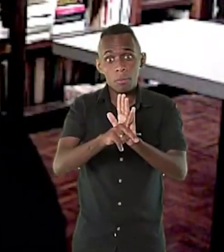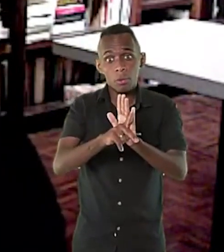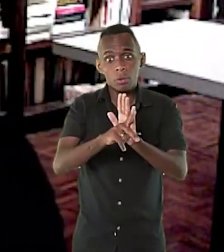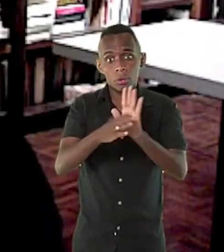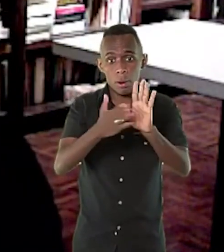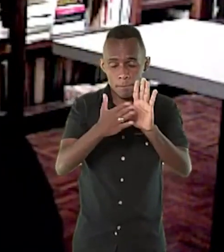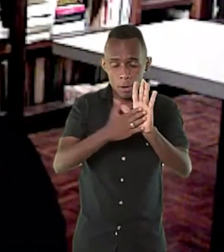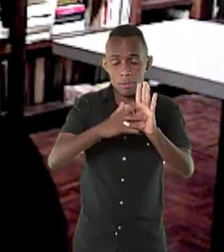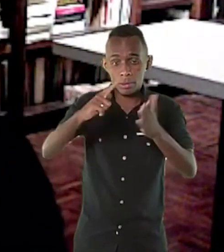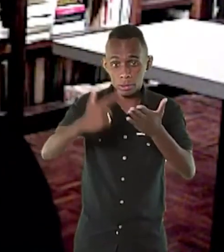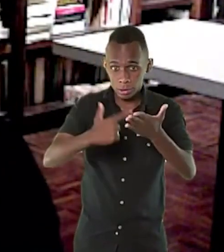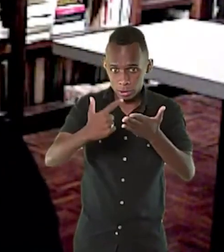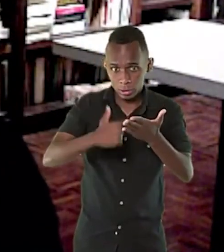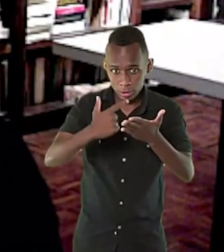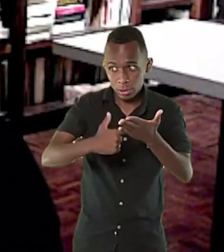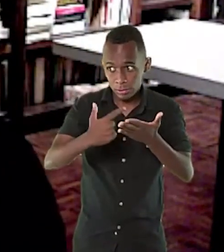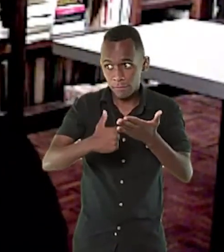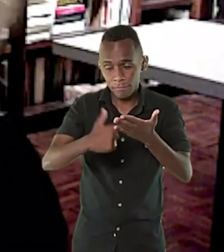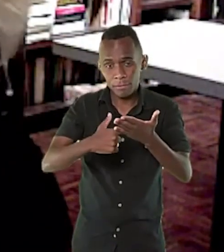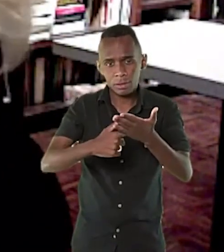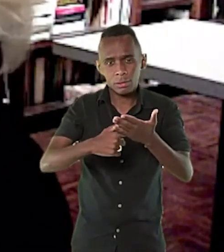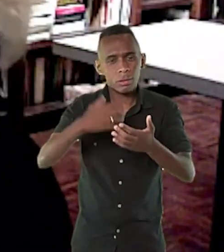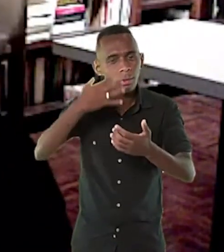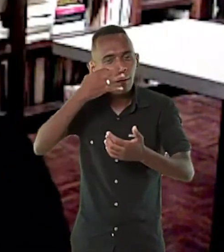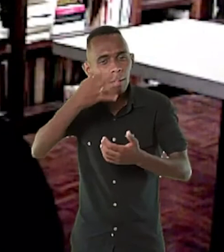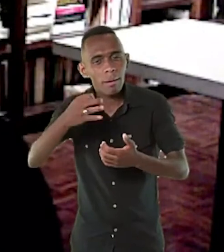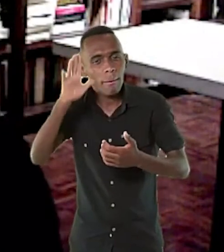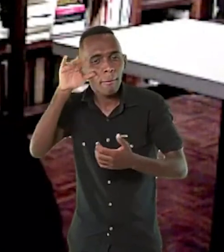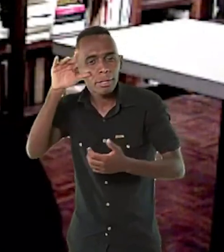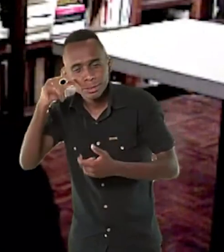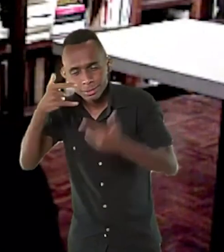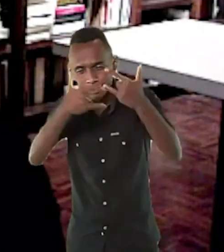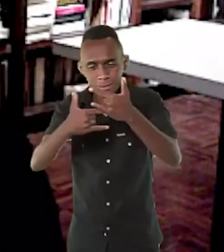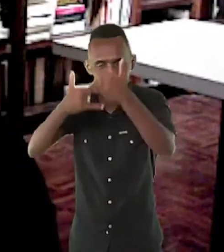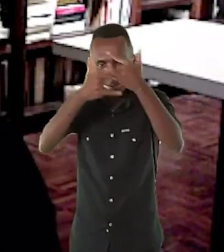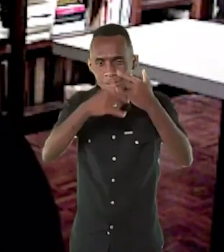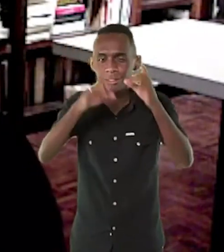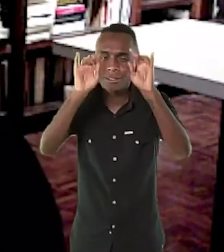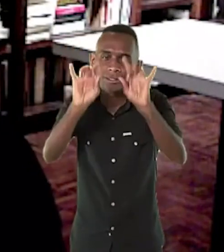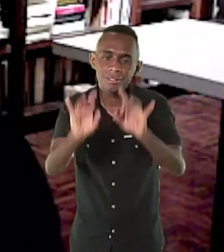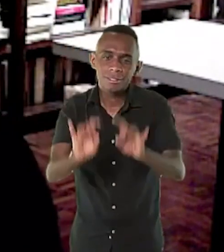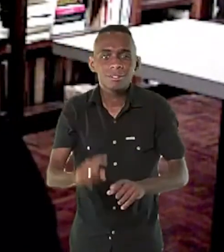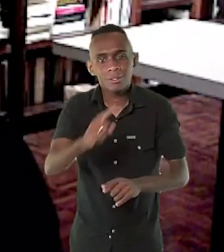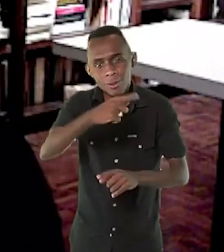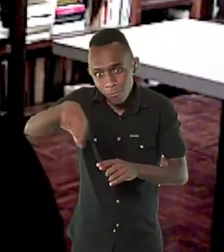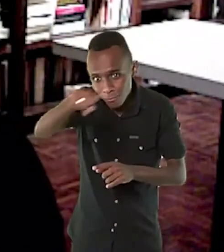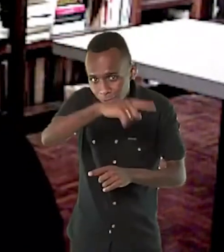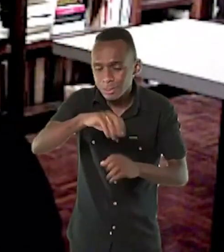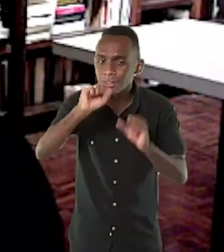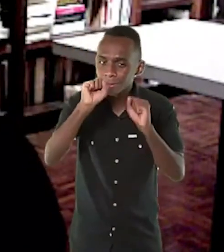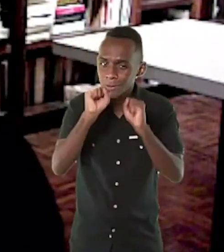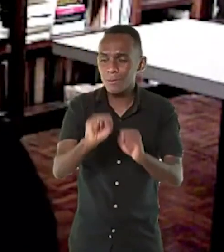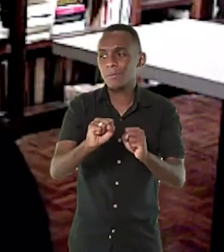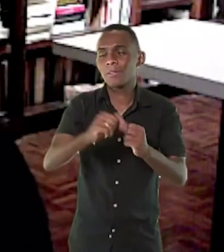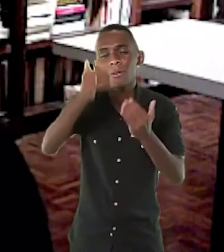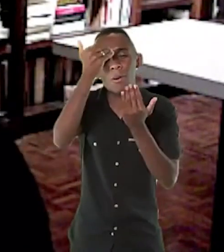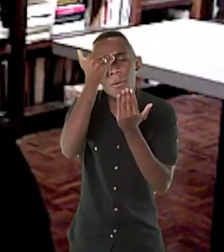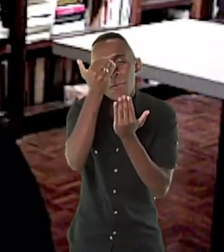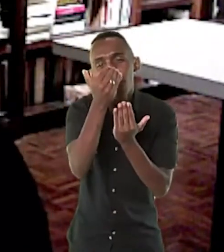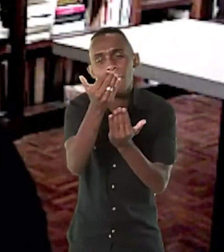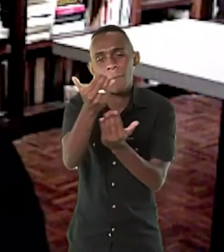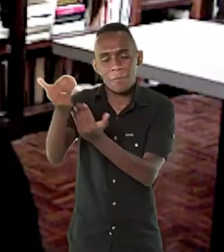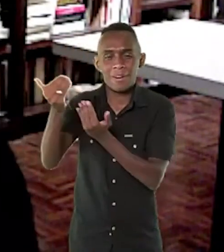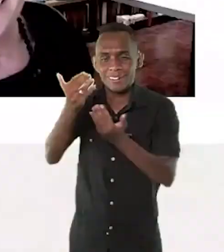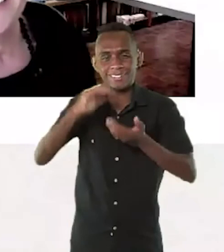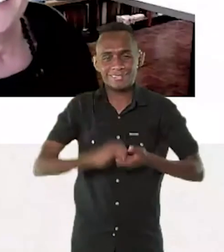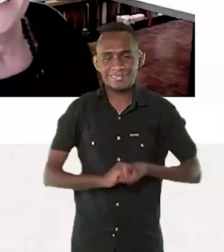essa audiência toda especial, só você pode ter e tem. Então, muito, muito